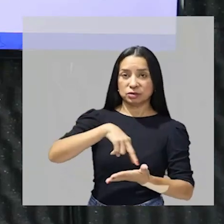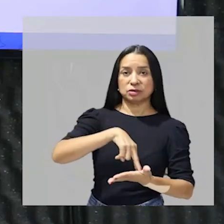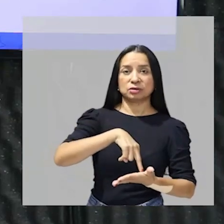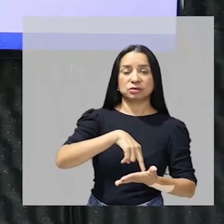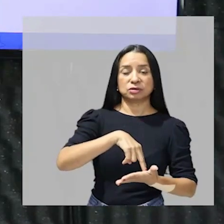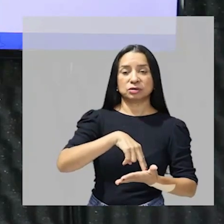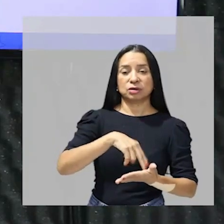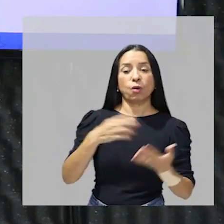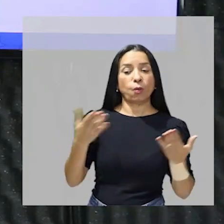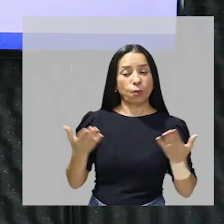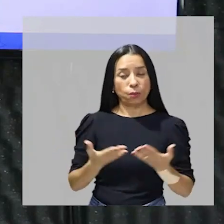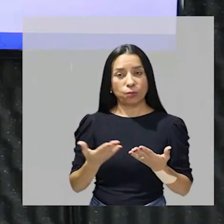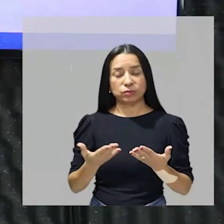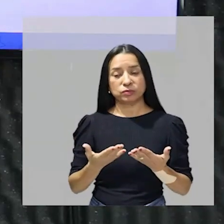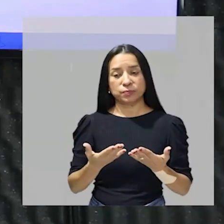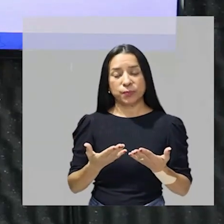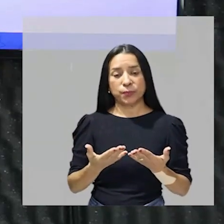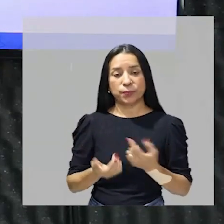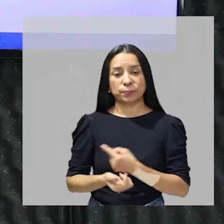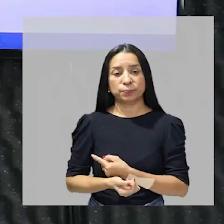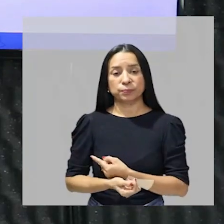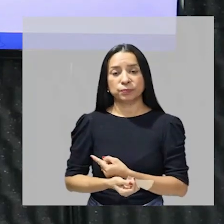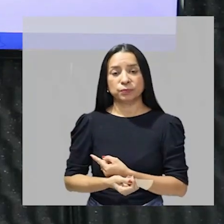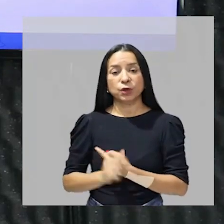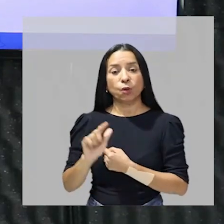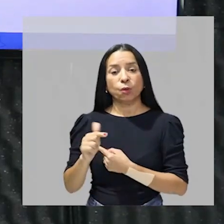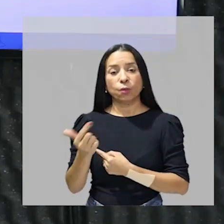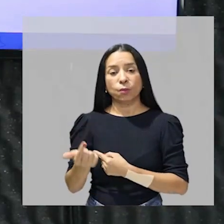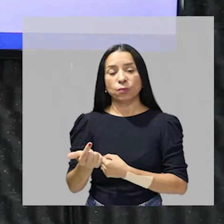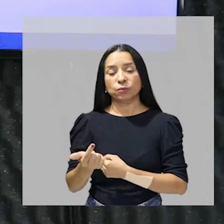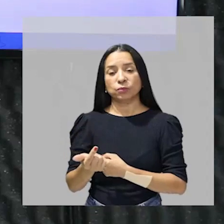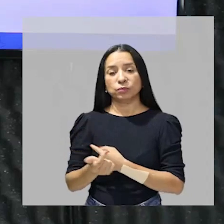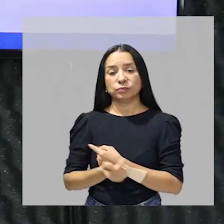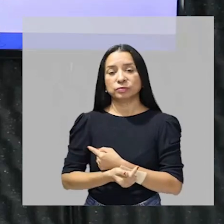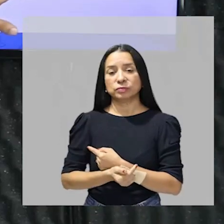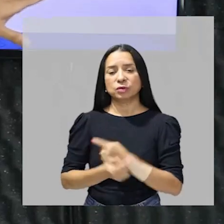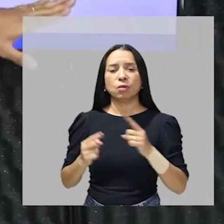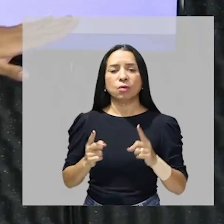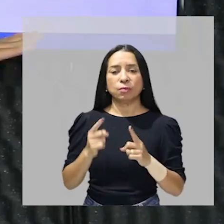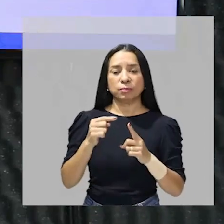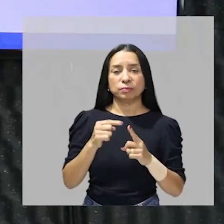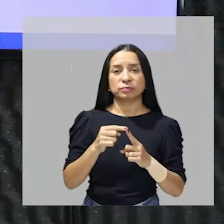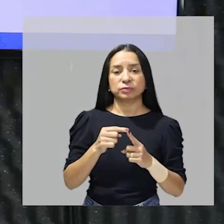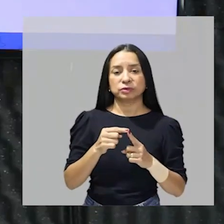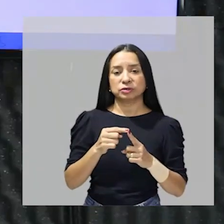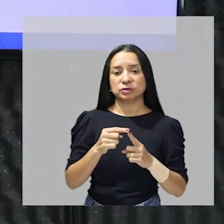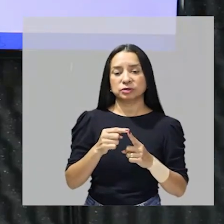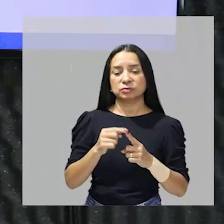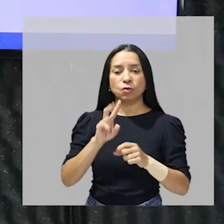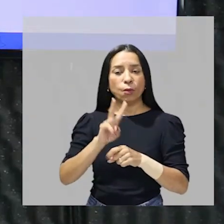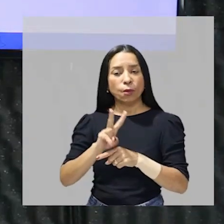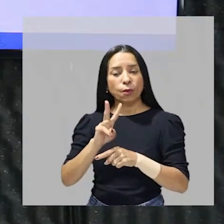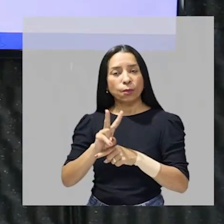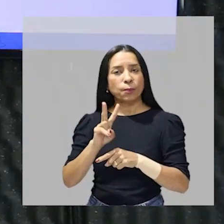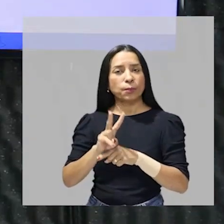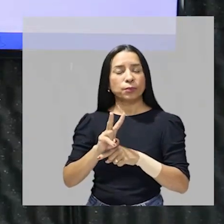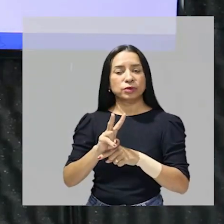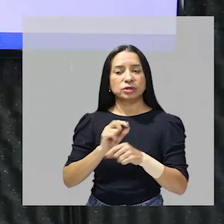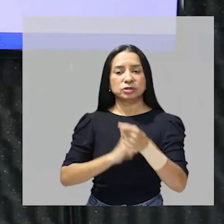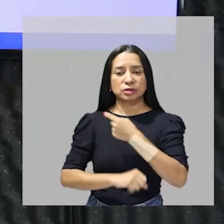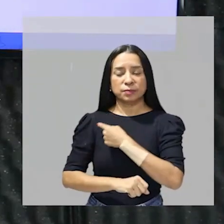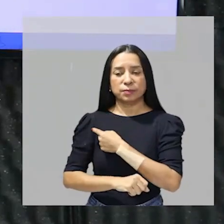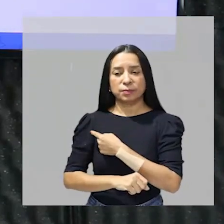A ginástica hoje, na atualidade. Com o intuito de se proteger de ameaças naturais. Assim como